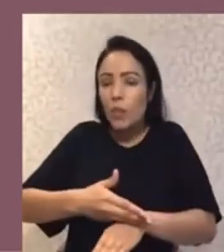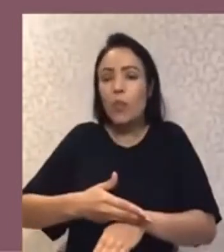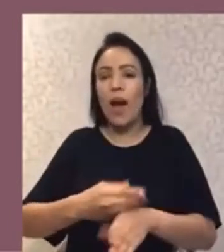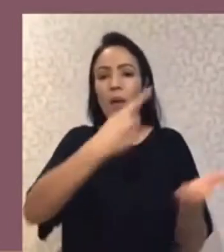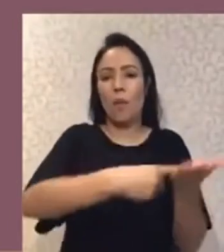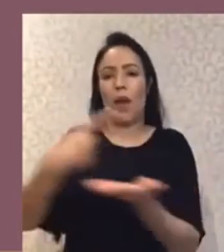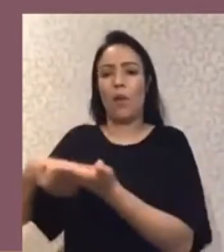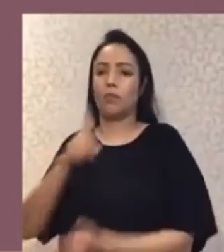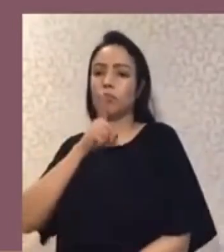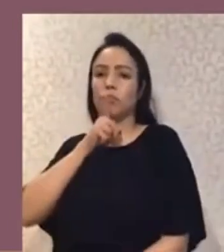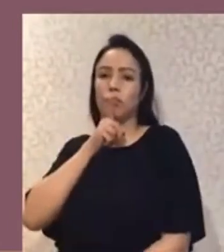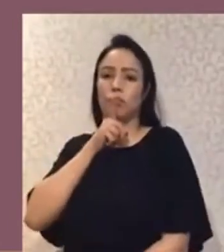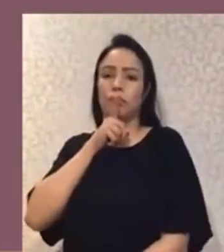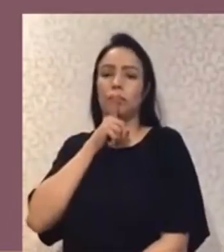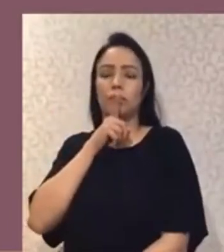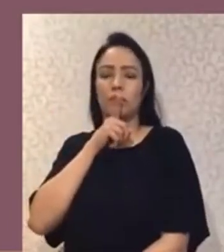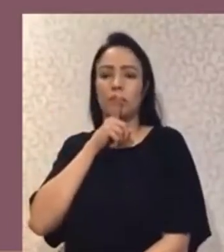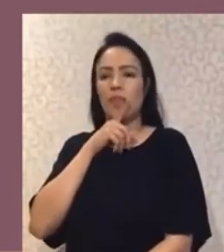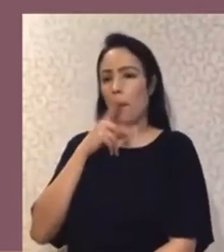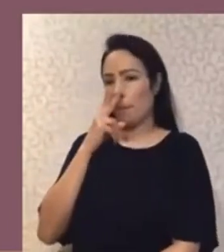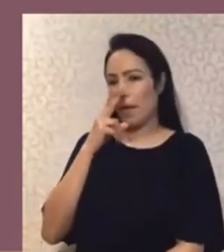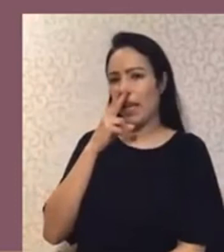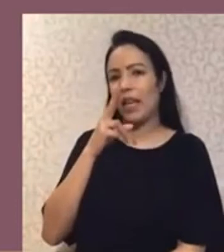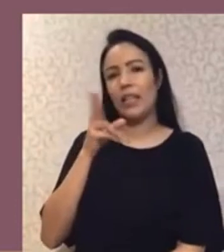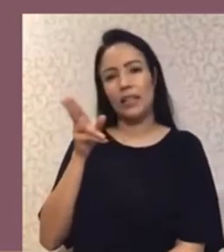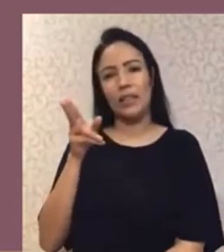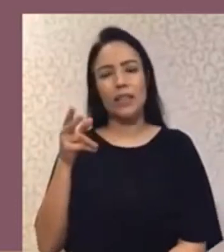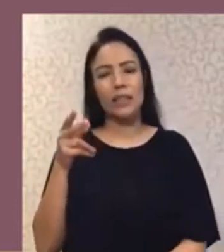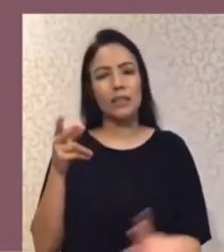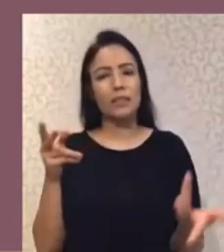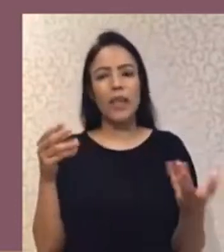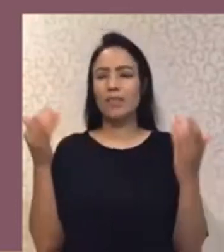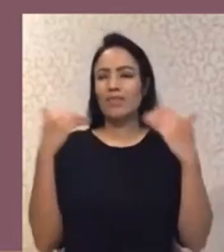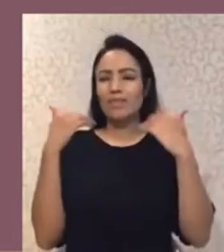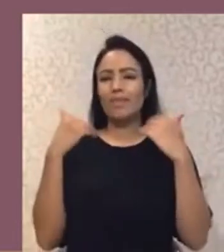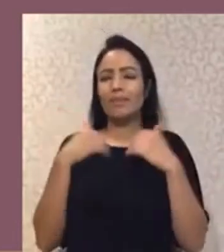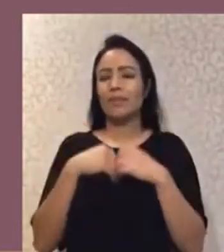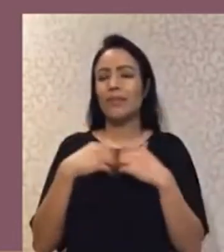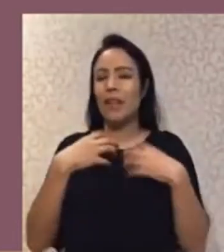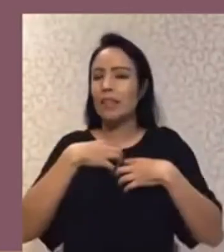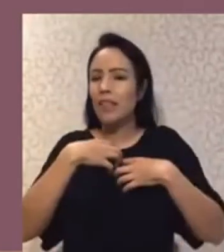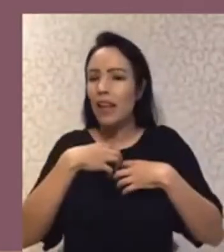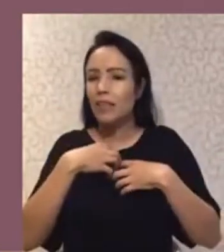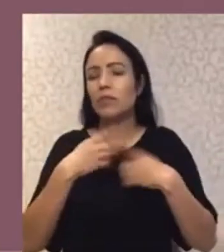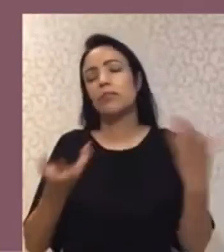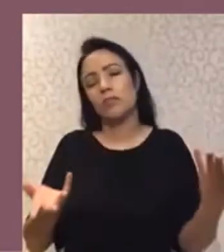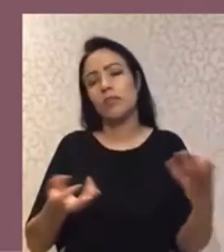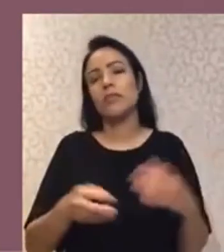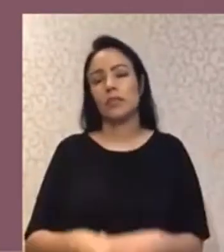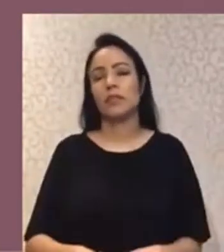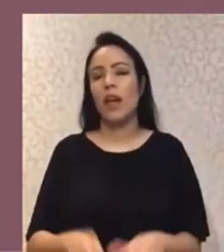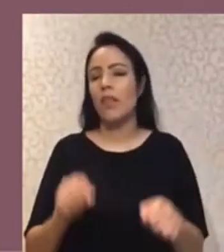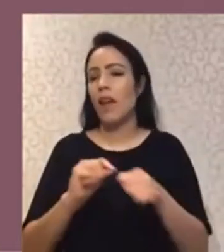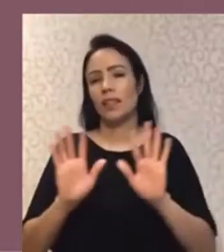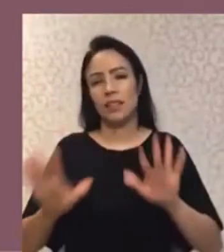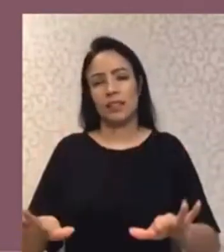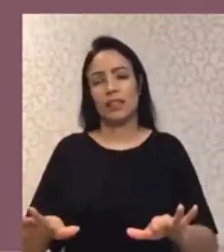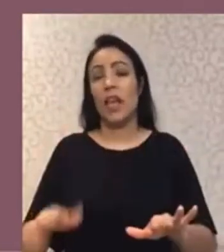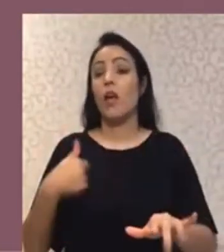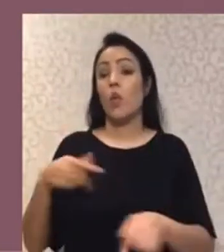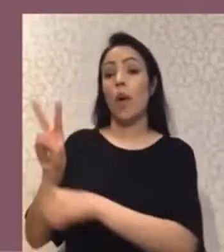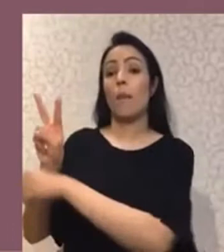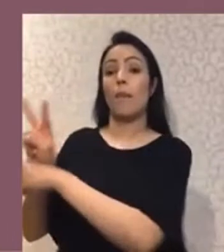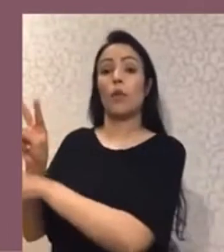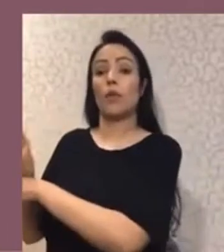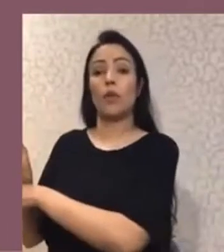elas reconhecem que elas podiam ser esse racista, que elas também fazem isso, né? Então, deixa eu proteger,